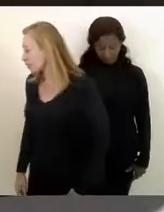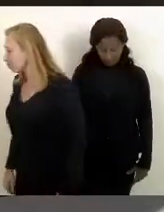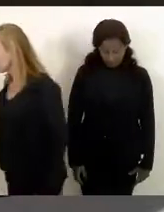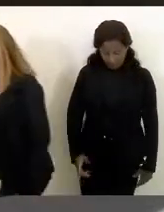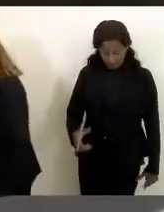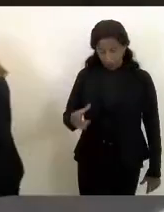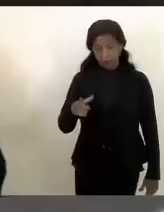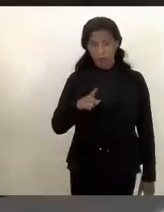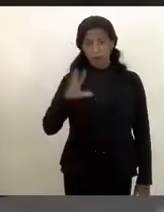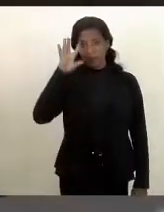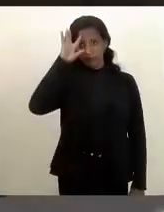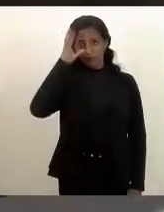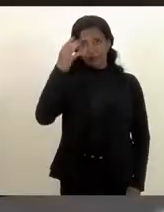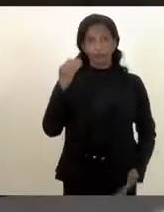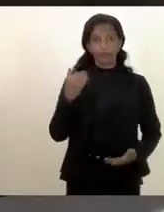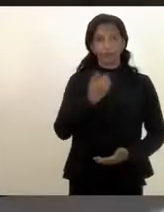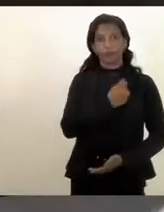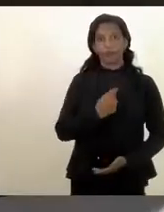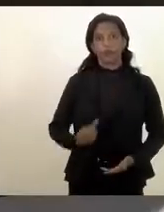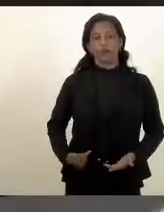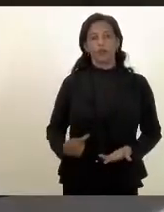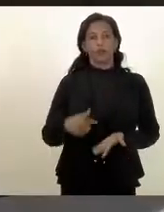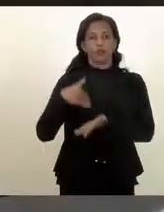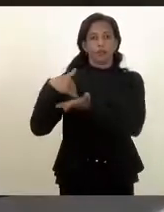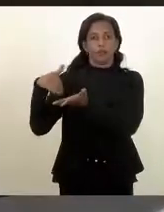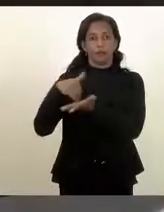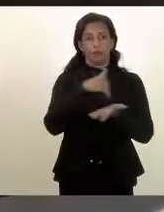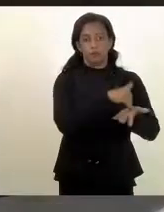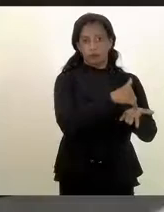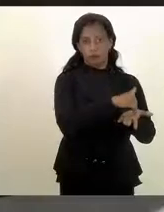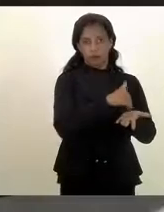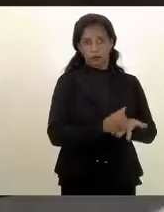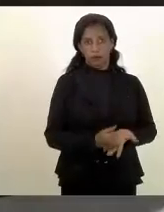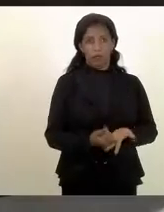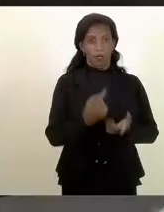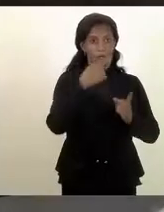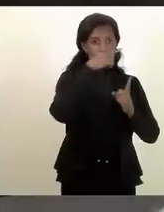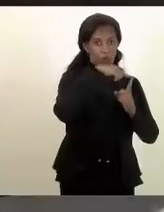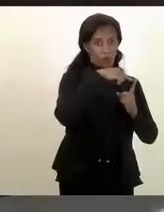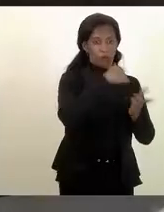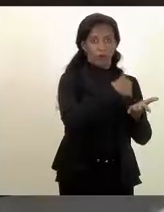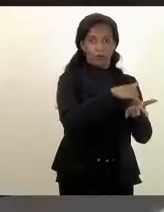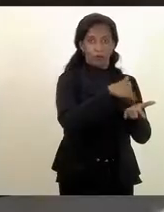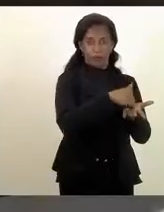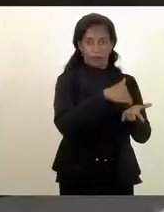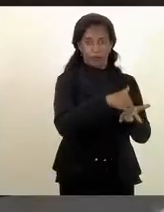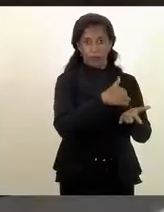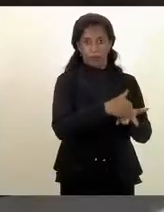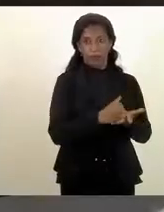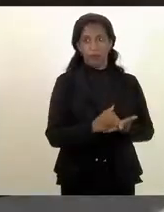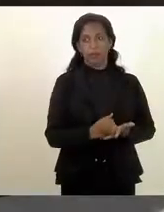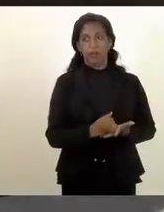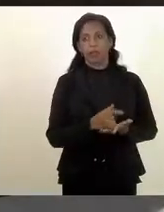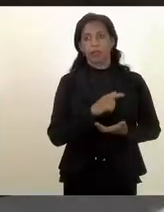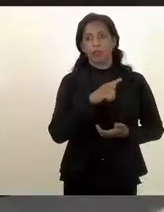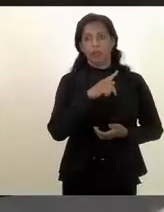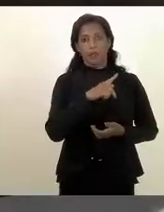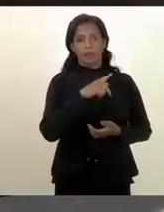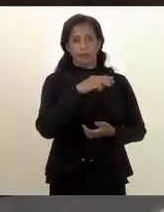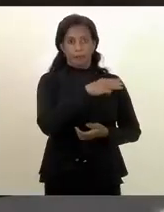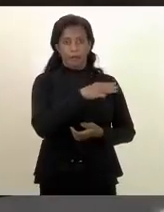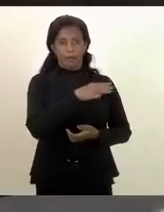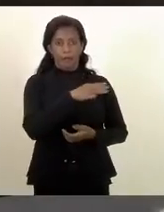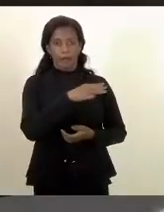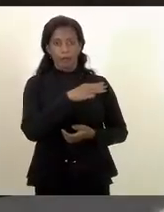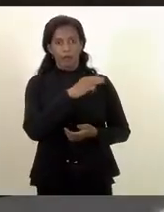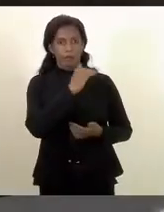governo há duas secretarias há duas secretarias uma comandada por um secretário que é um PM um coronel comandante